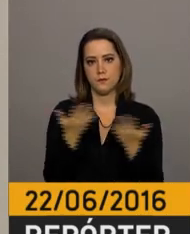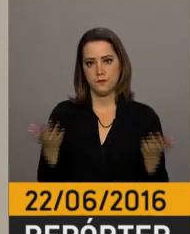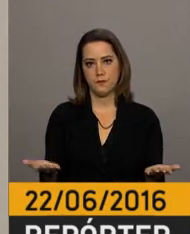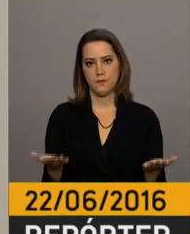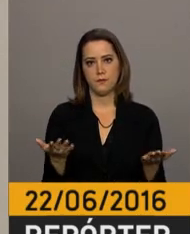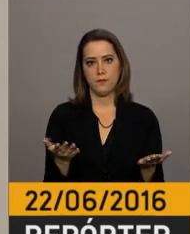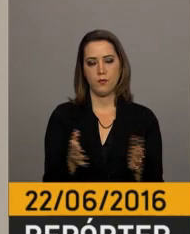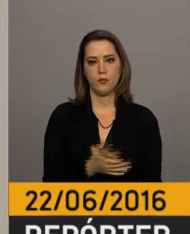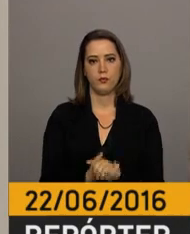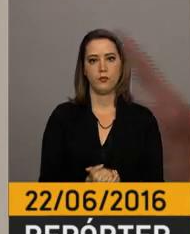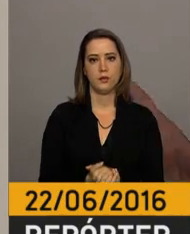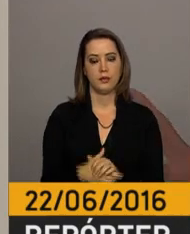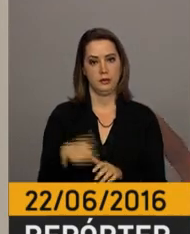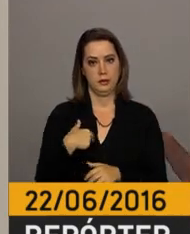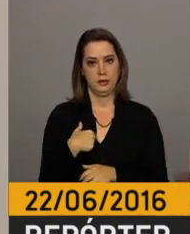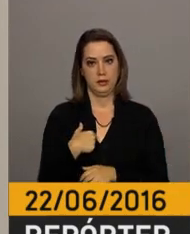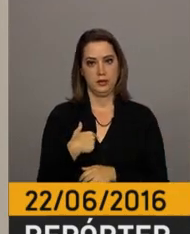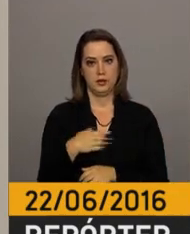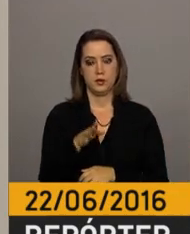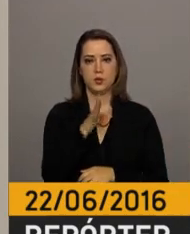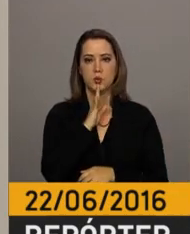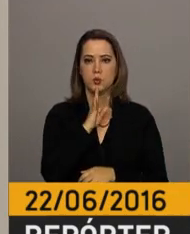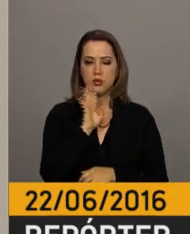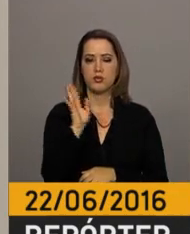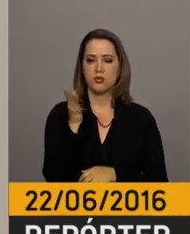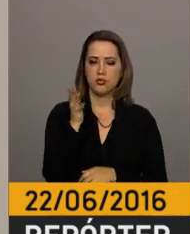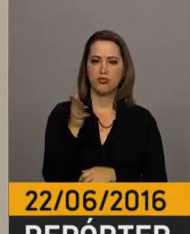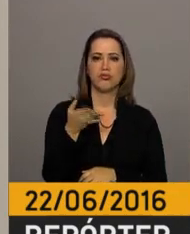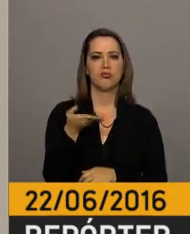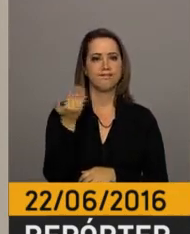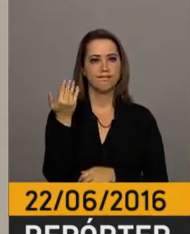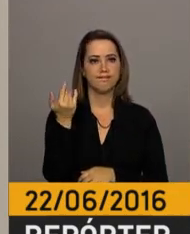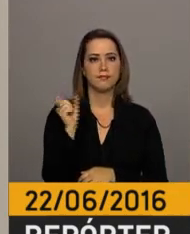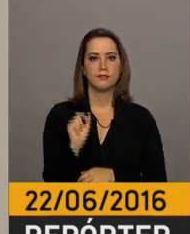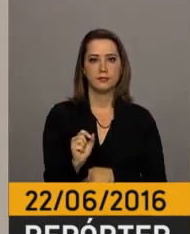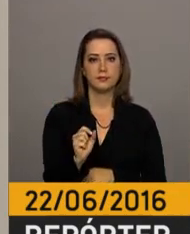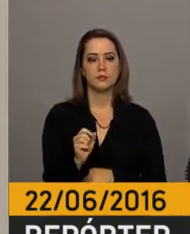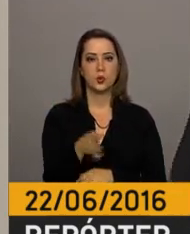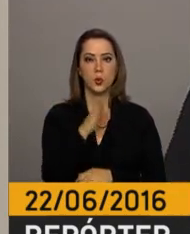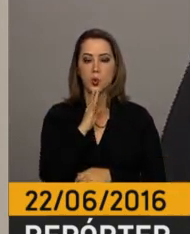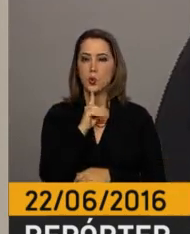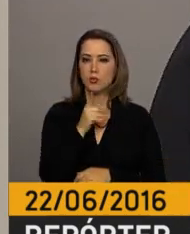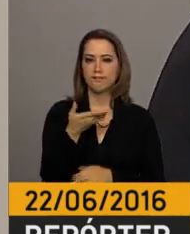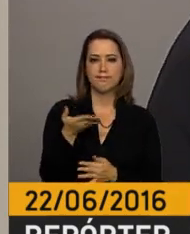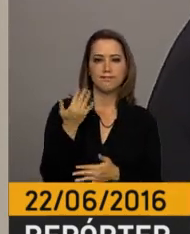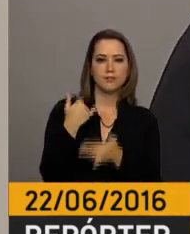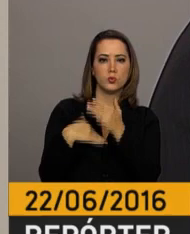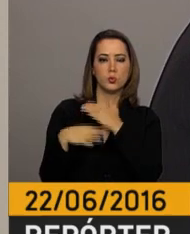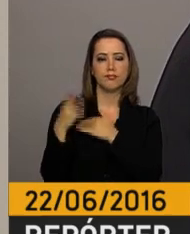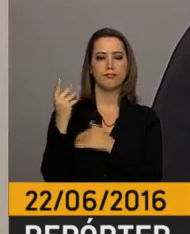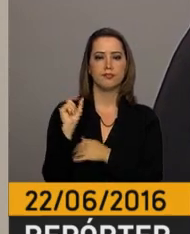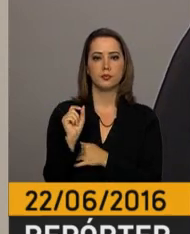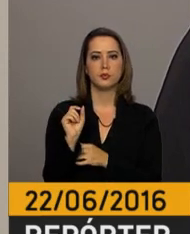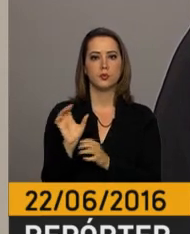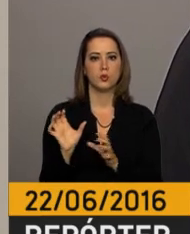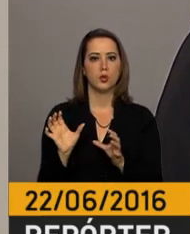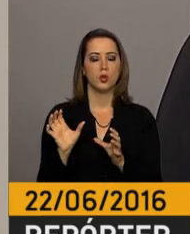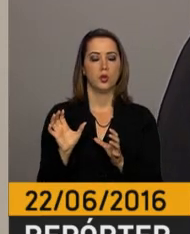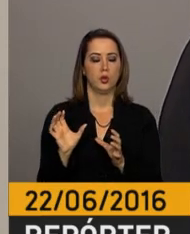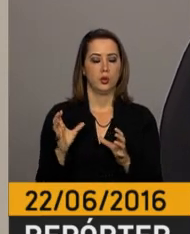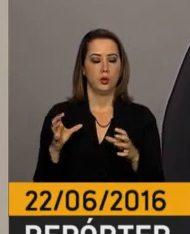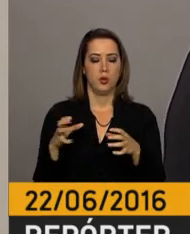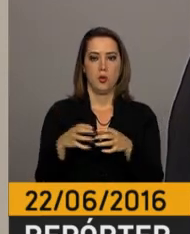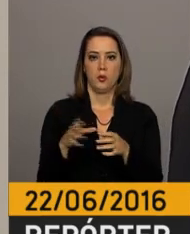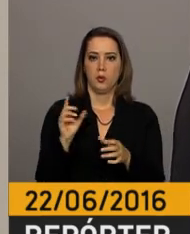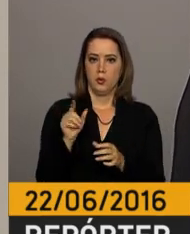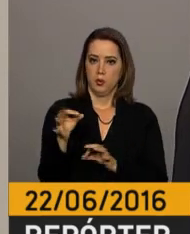senhoras que eu conheci o Paulo H algum tempo e eu conheci até num congresso em que ele trouxe a tese que ele